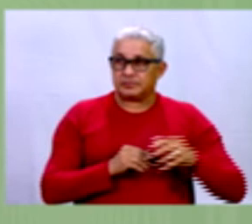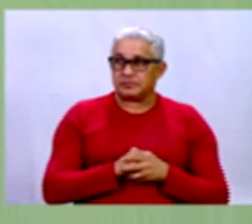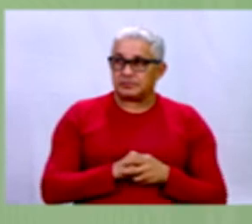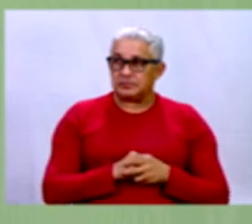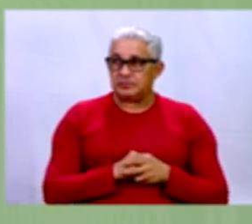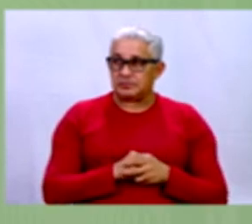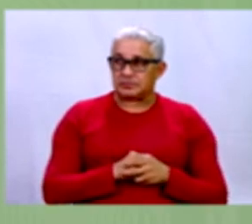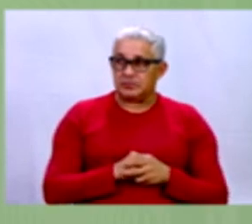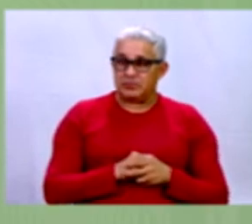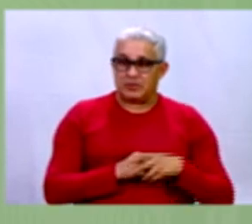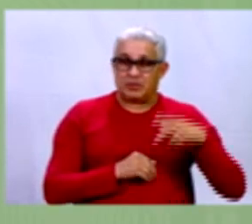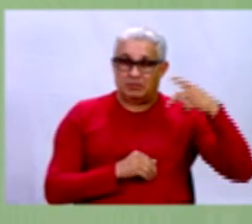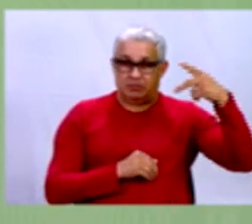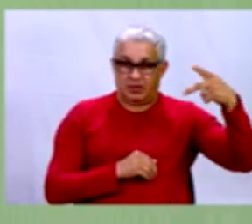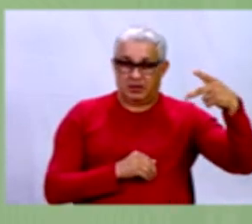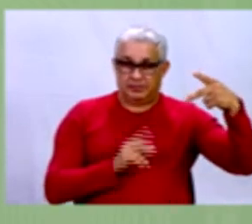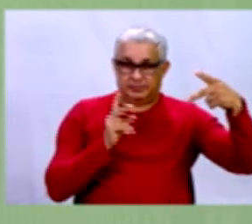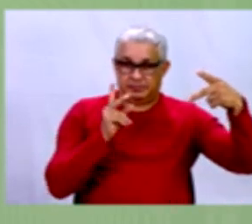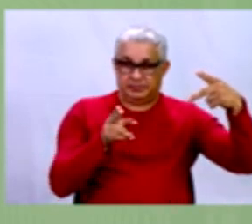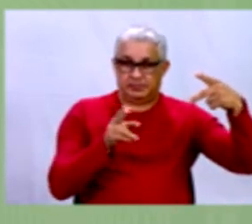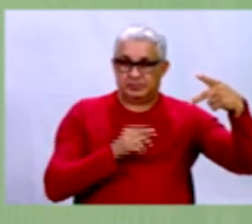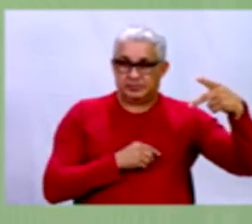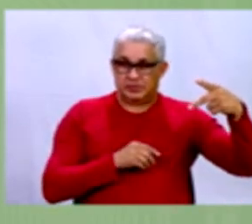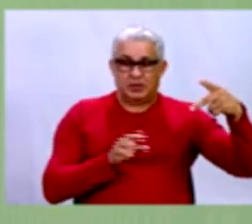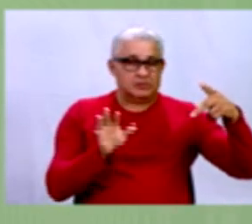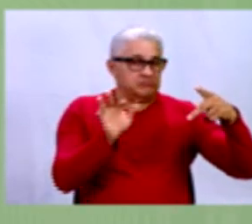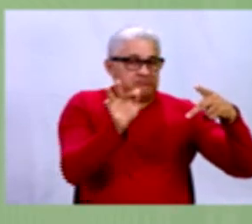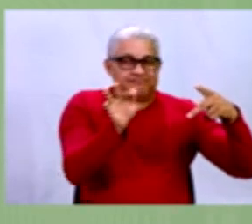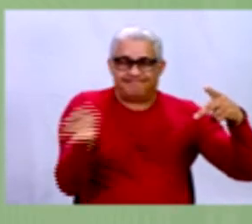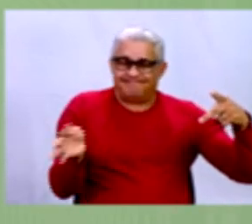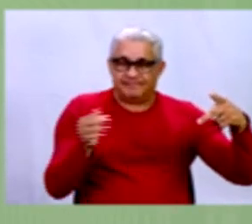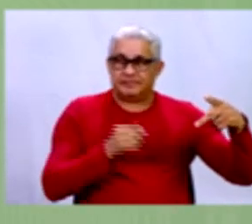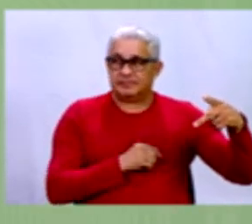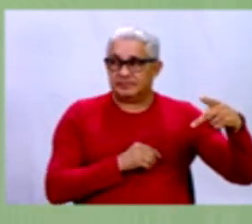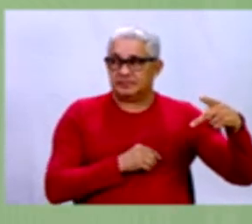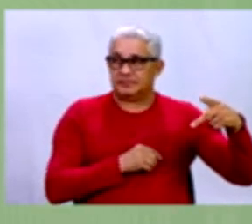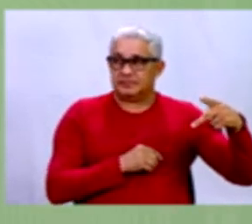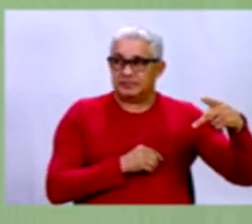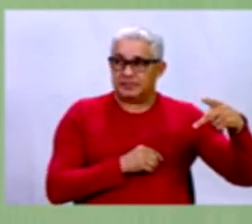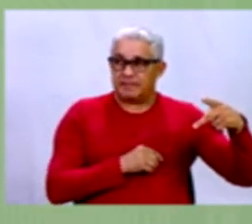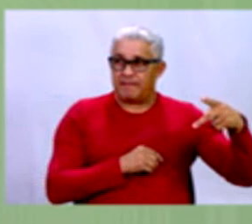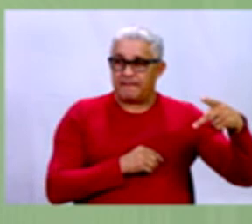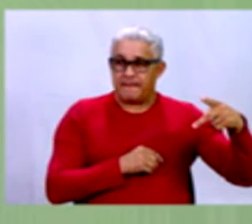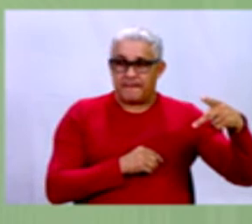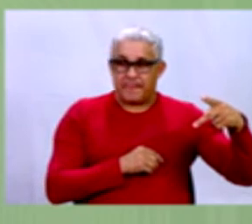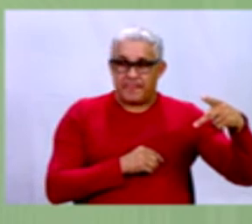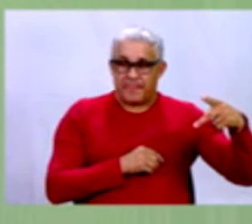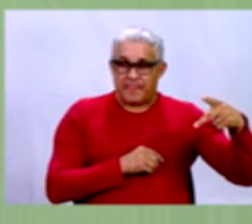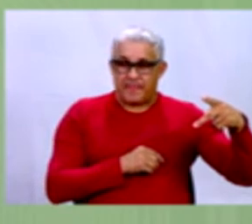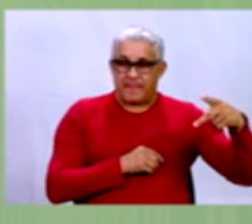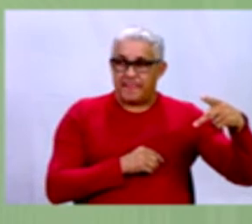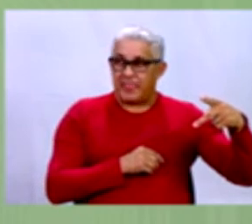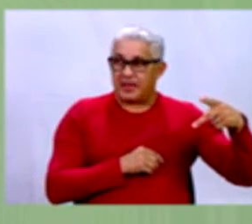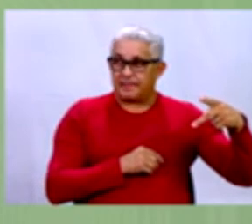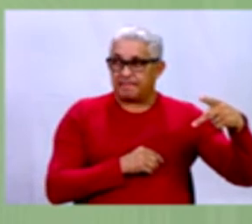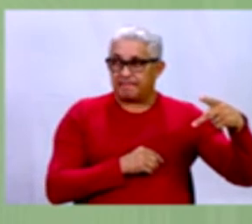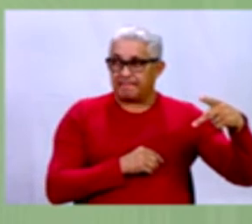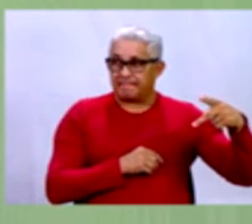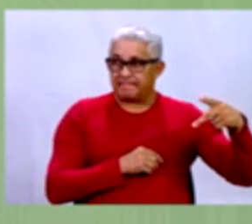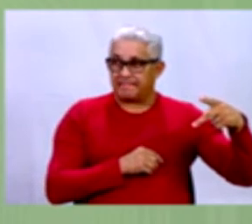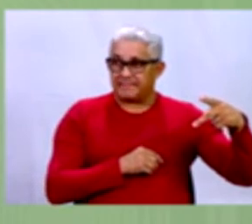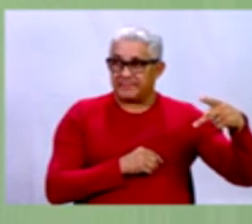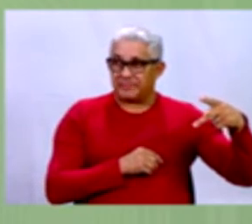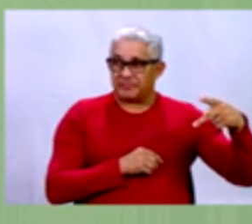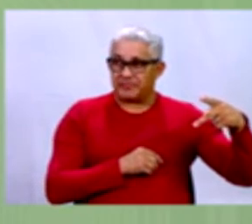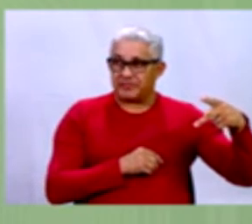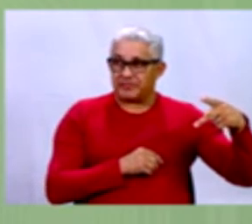6,52456, e a nossa fórmula é essa. Olha que simples que fica. Valor presente é igual, que é o que eu quero saber, né?